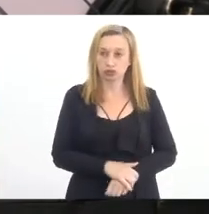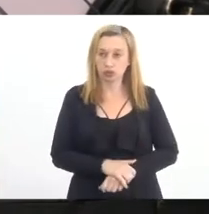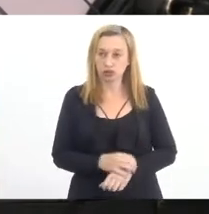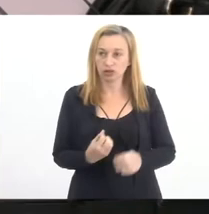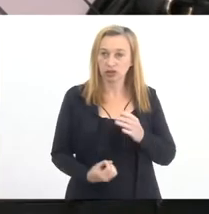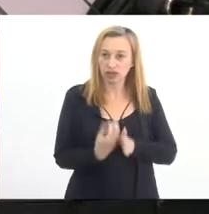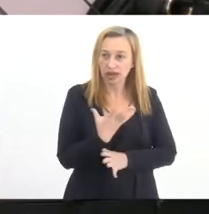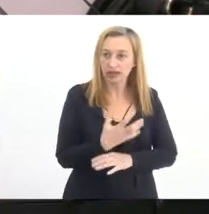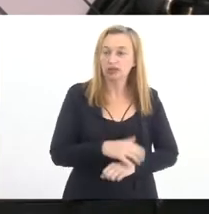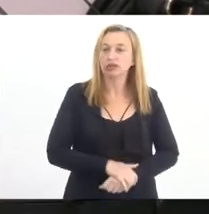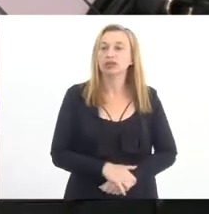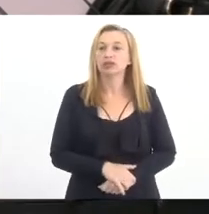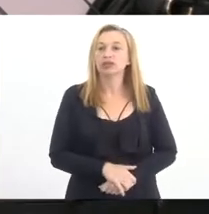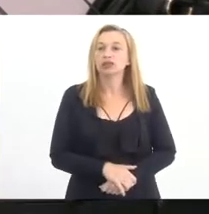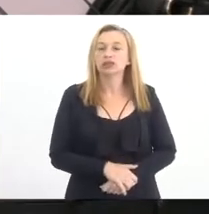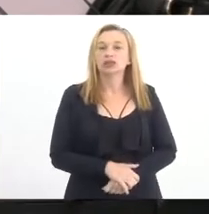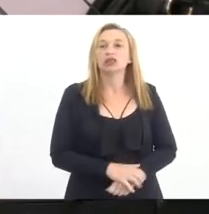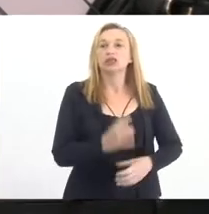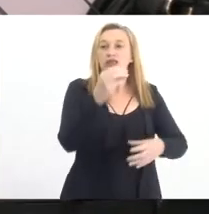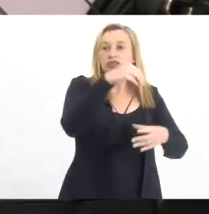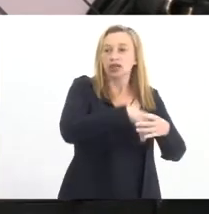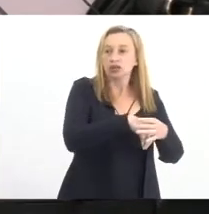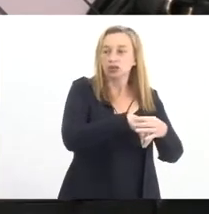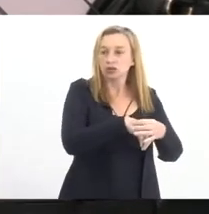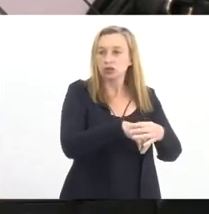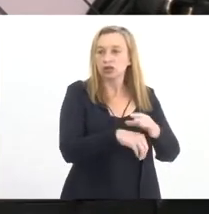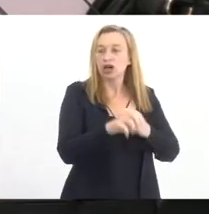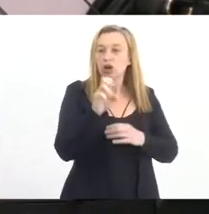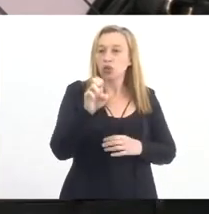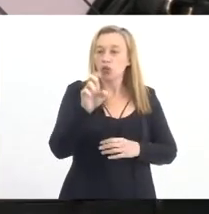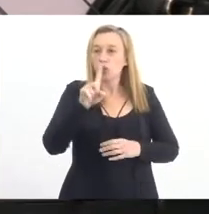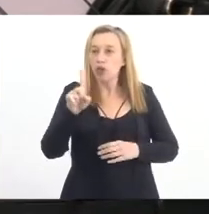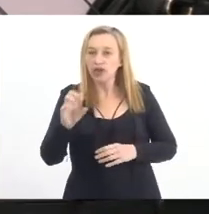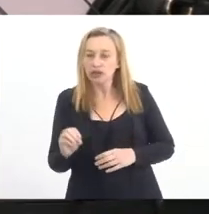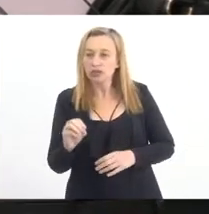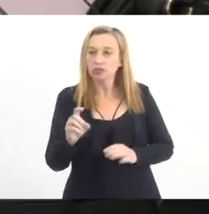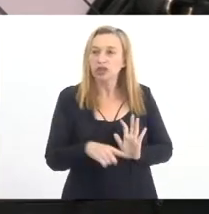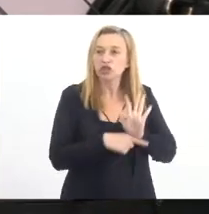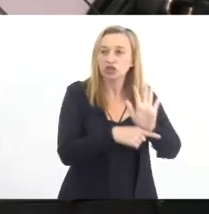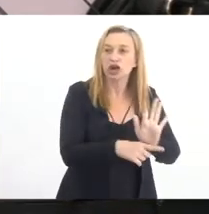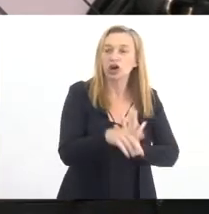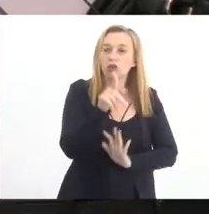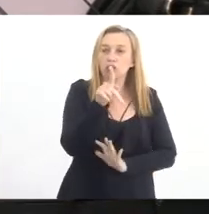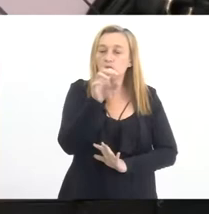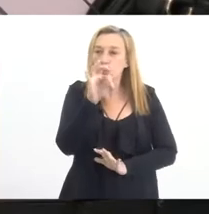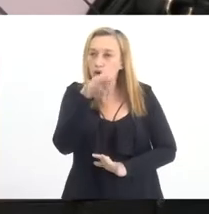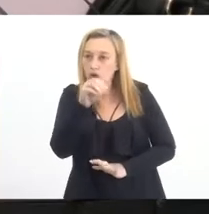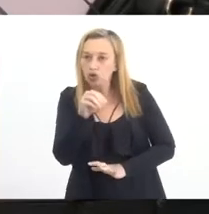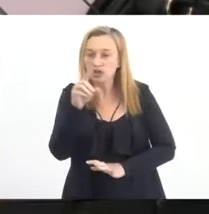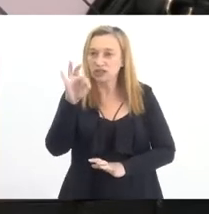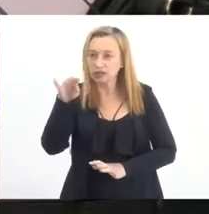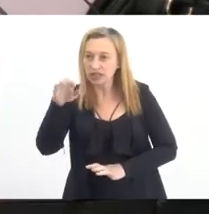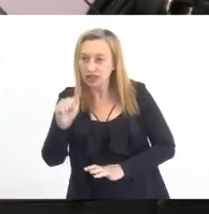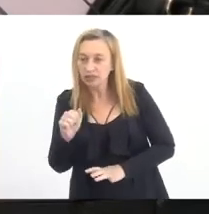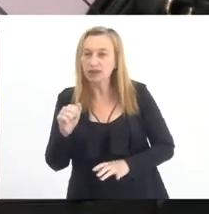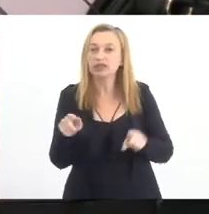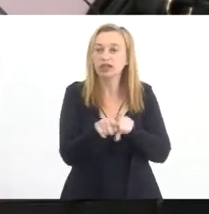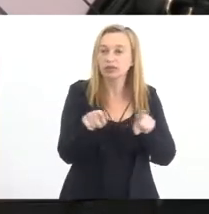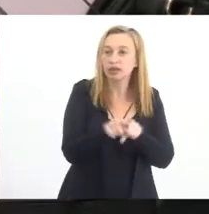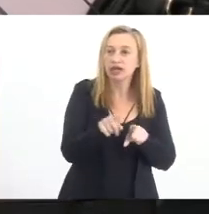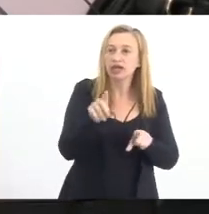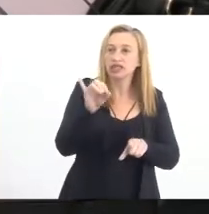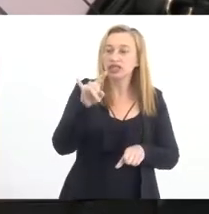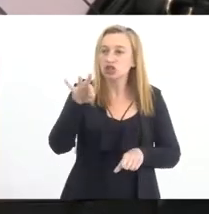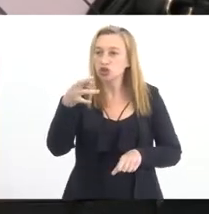foram alocados dentro da UESO, foi para atender o Porto de Sepetiba, a siderúrgica do Atlântico que estava surgindo,